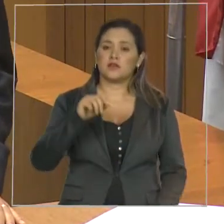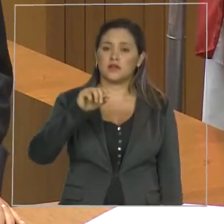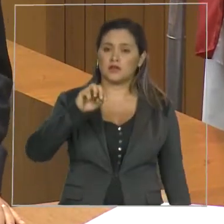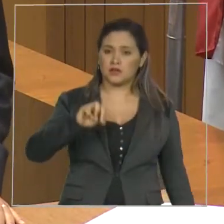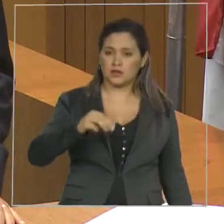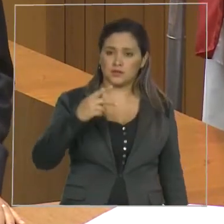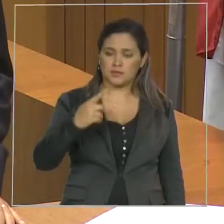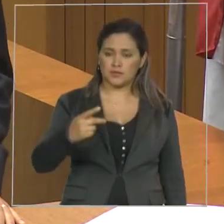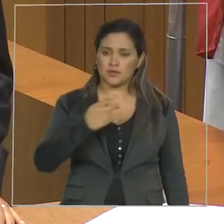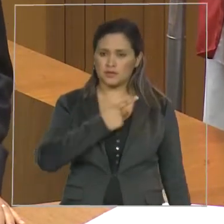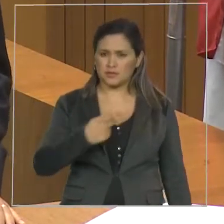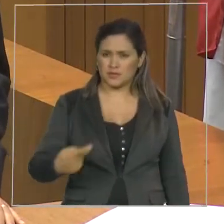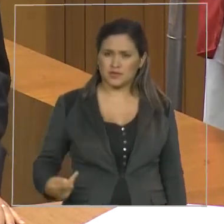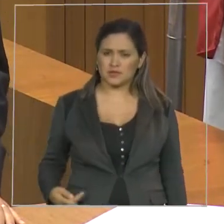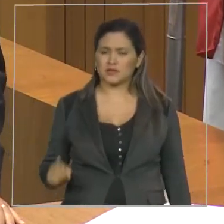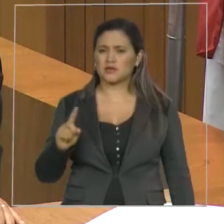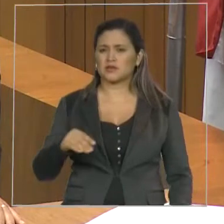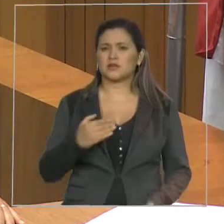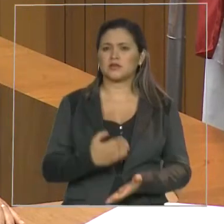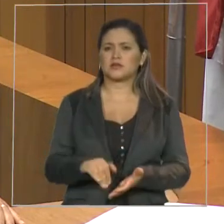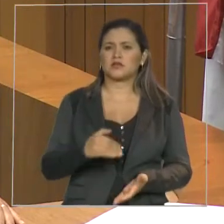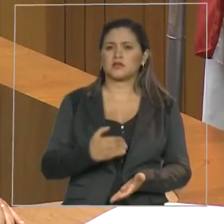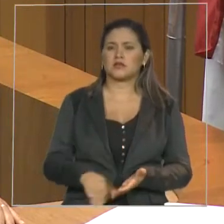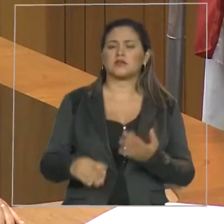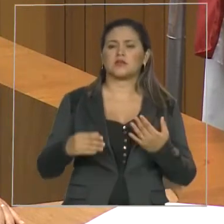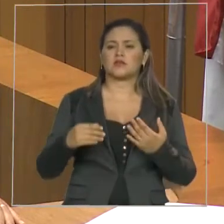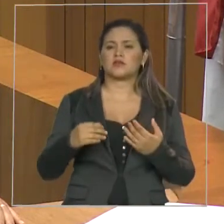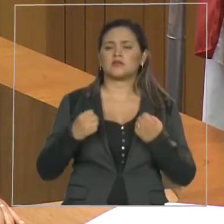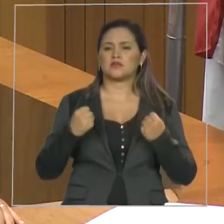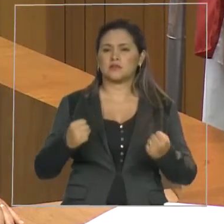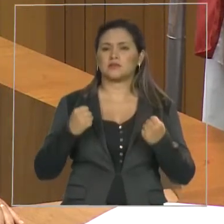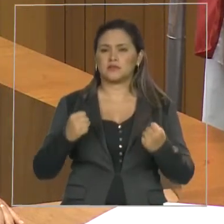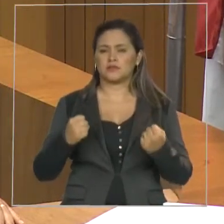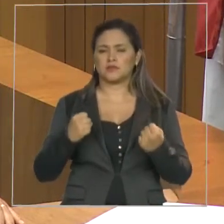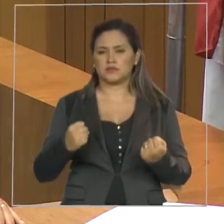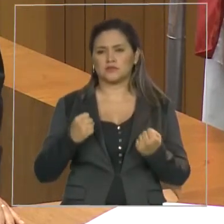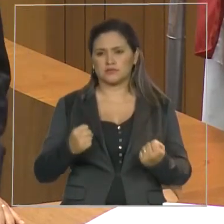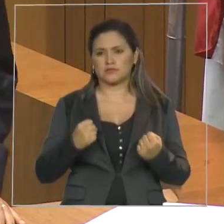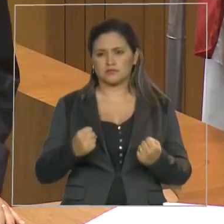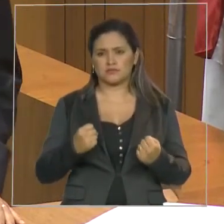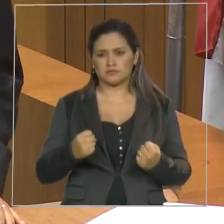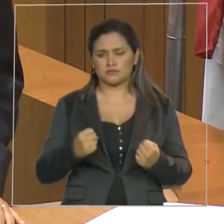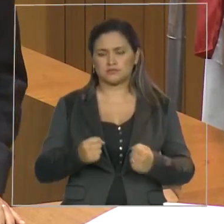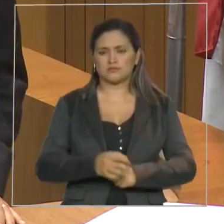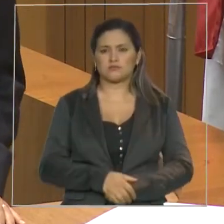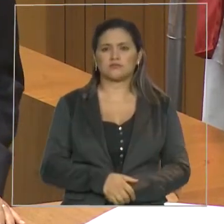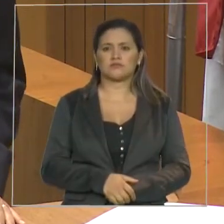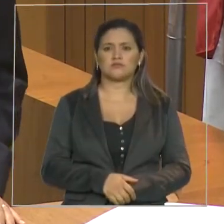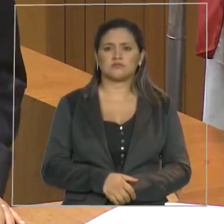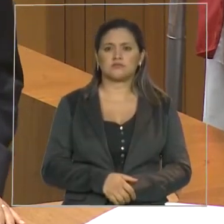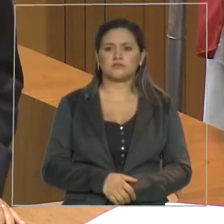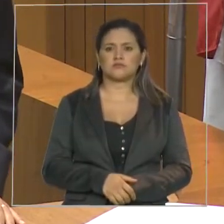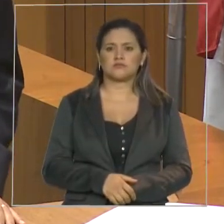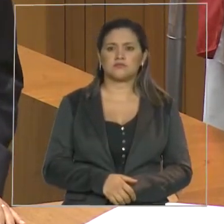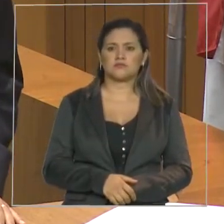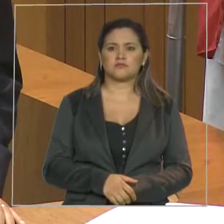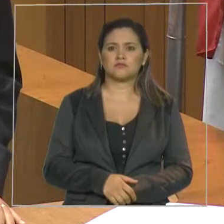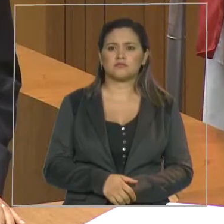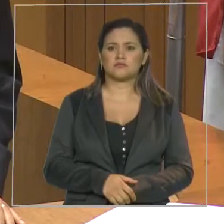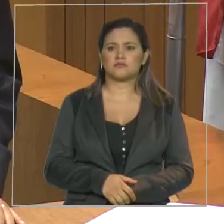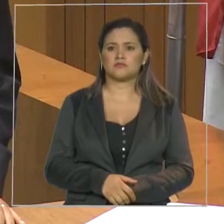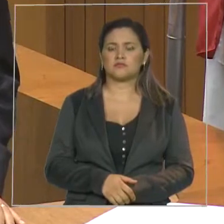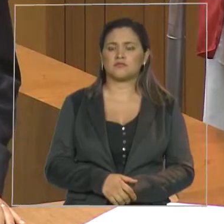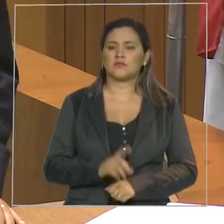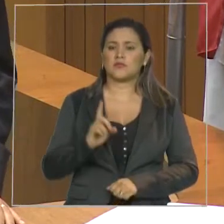presidente será o secretário de Estado de Esporte, independente de mandato. É assim que está nos termos da